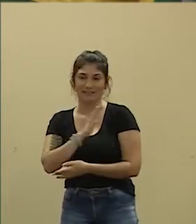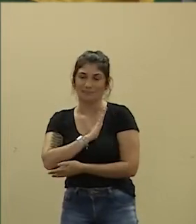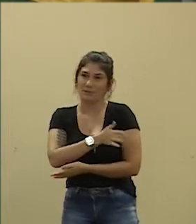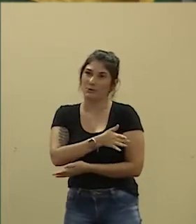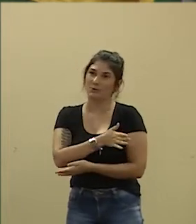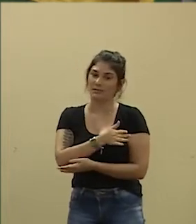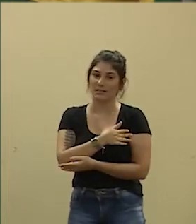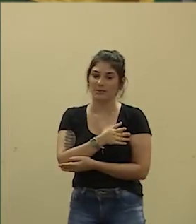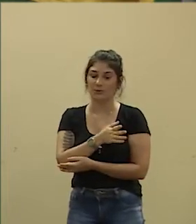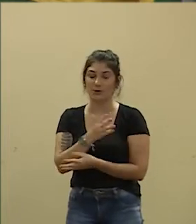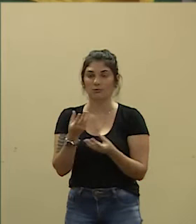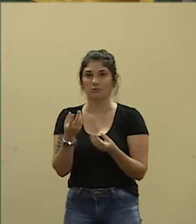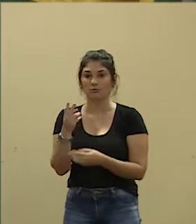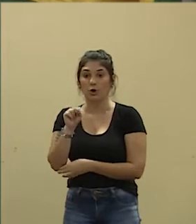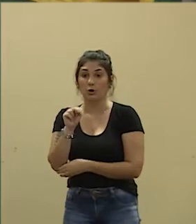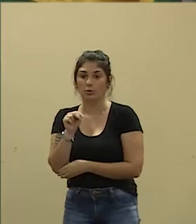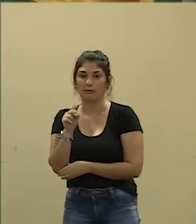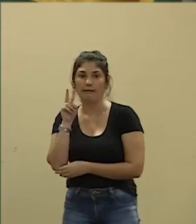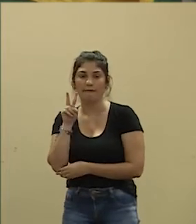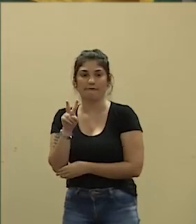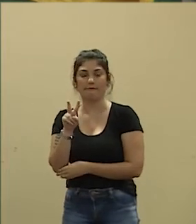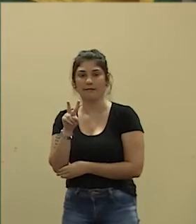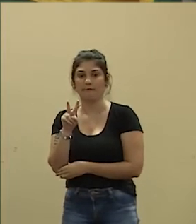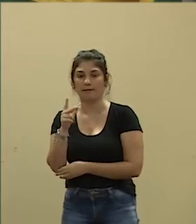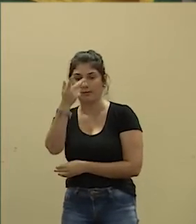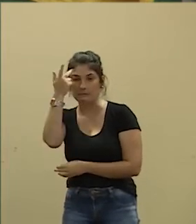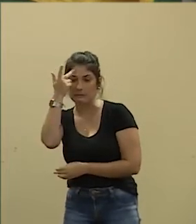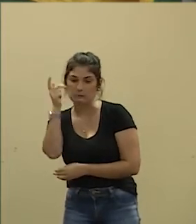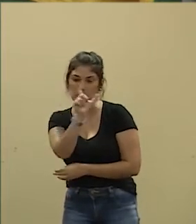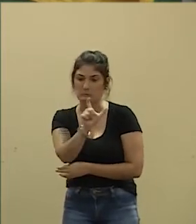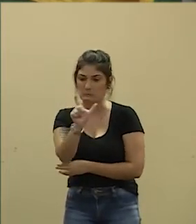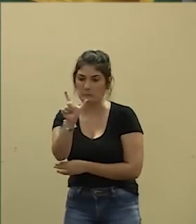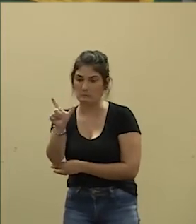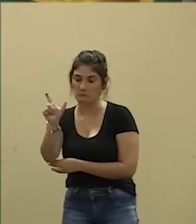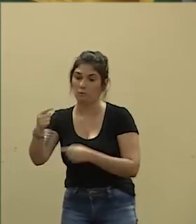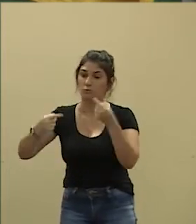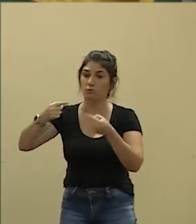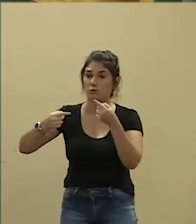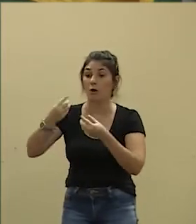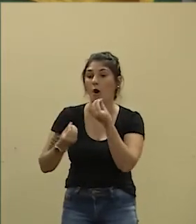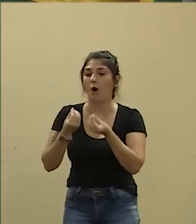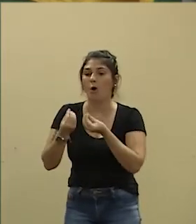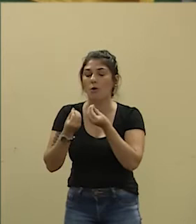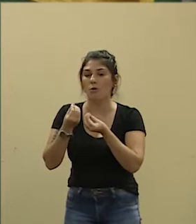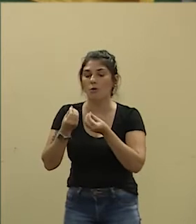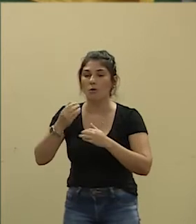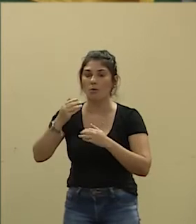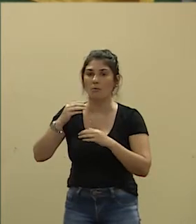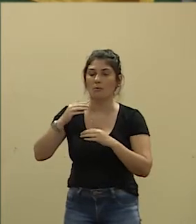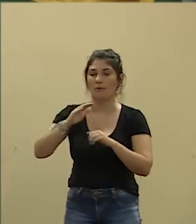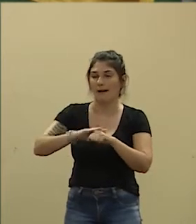tantas pessoas discutindo a educação como fazer uma educação práticas metodologias